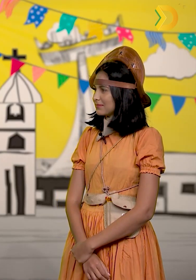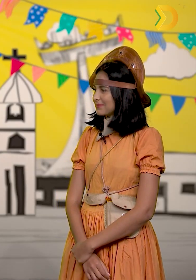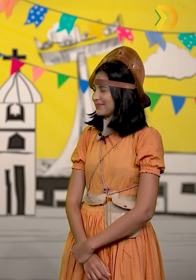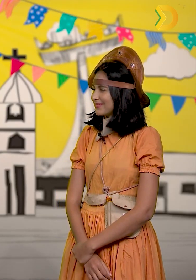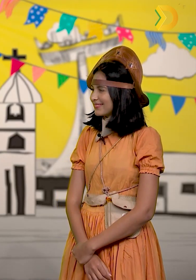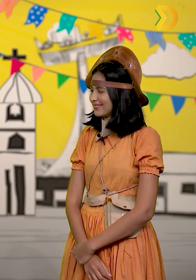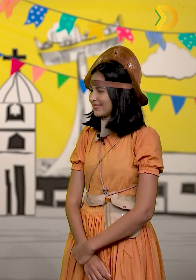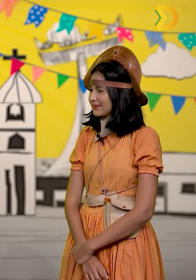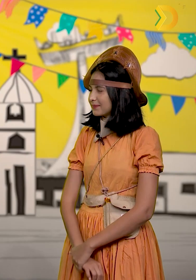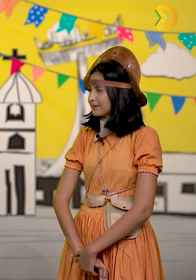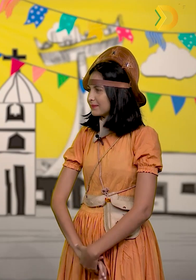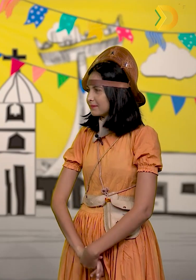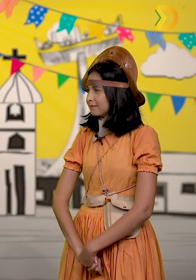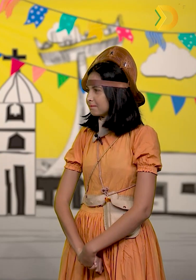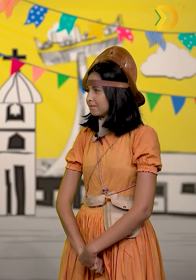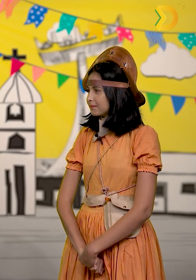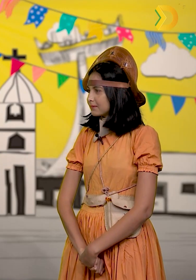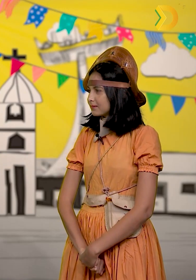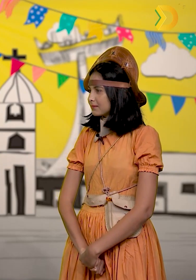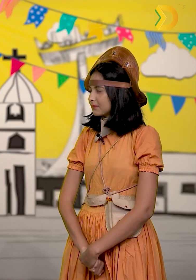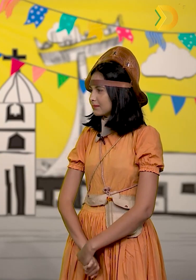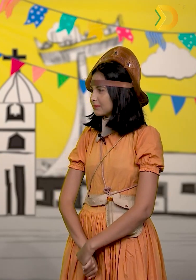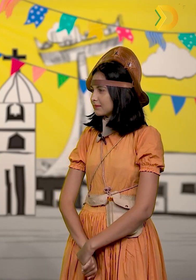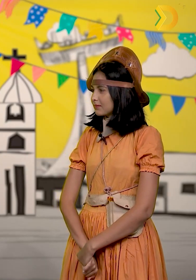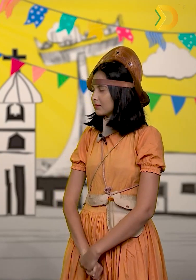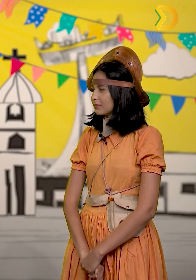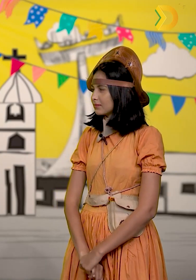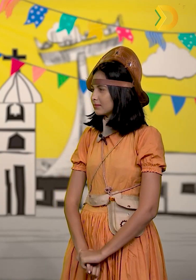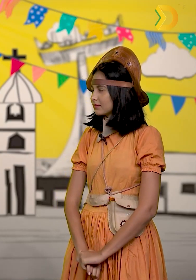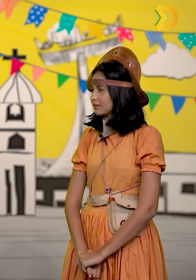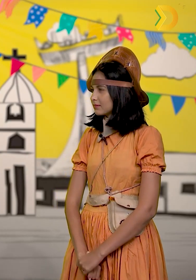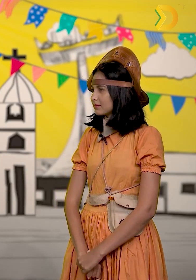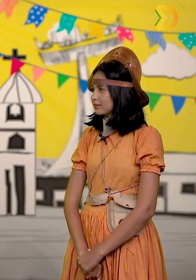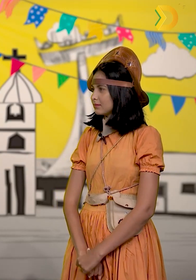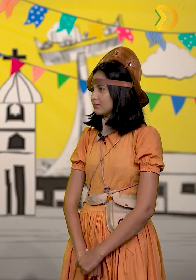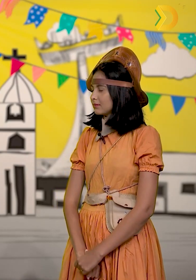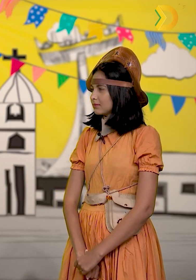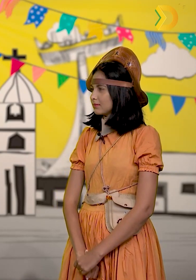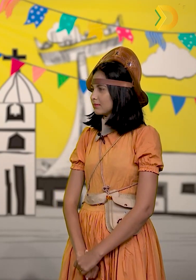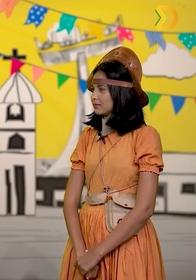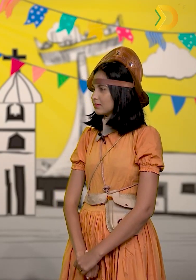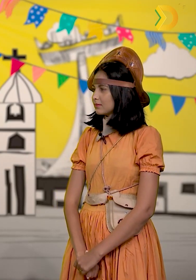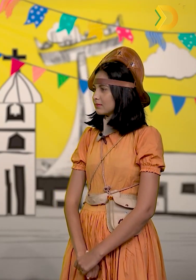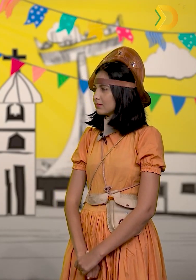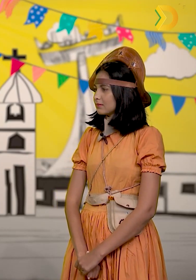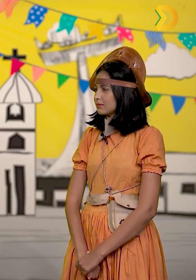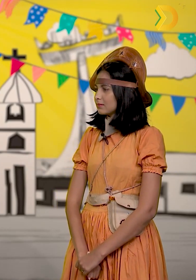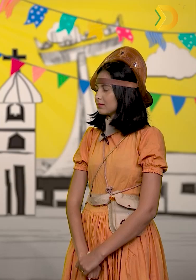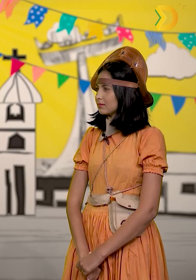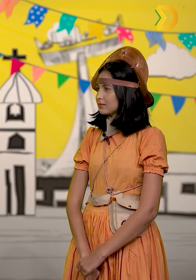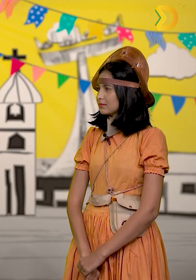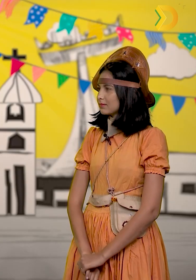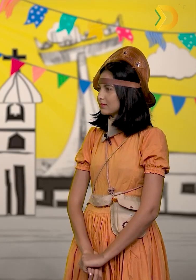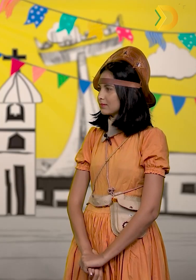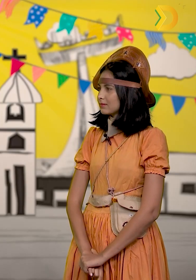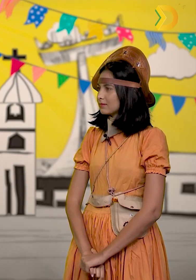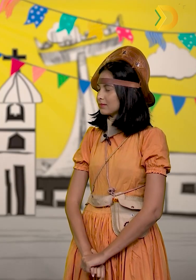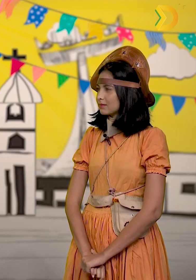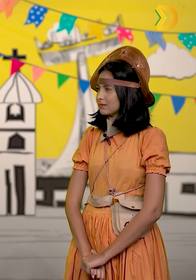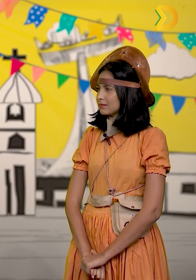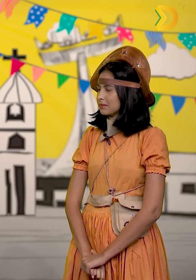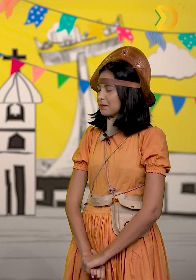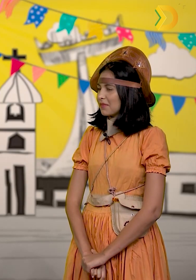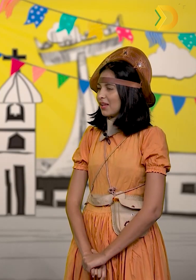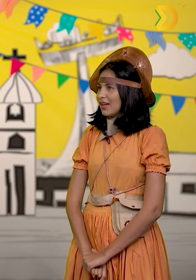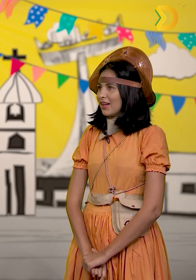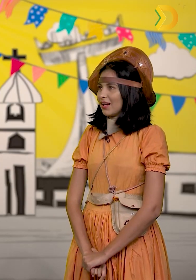marcadora. Como que você recebeu esse título, né, essa conquista aí? Como que foi para você ser escolhida a melhor sendo a única